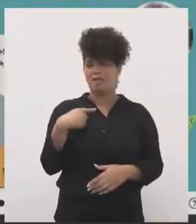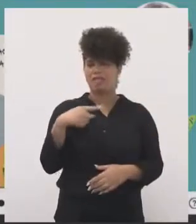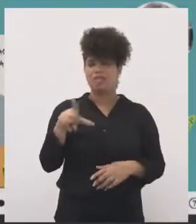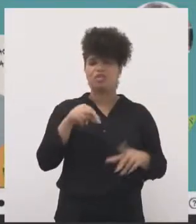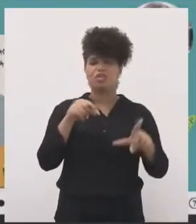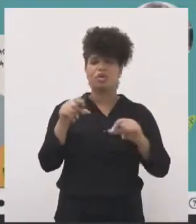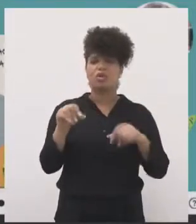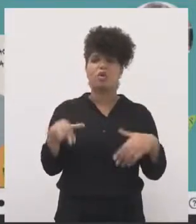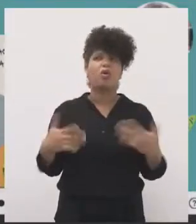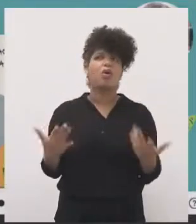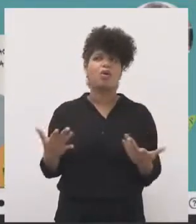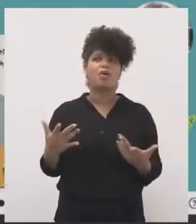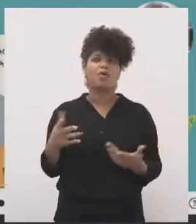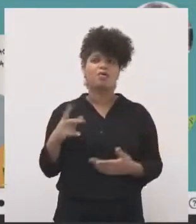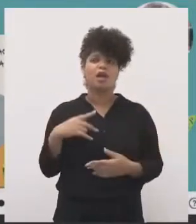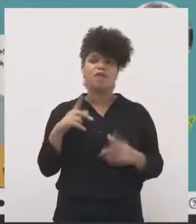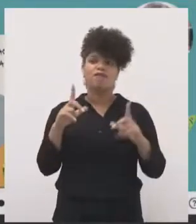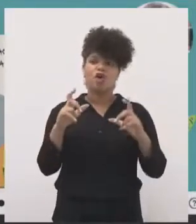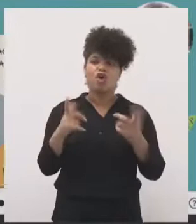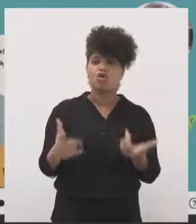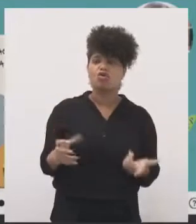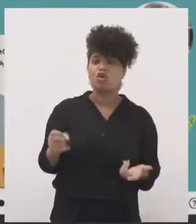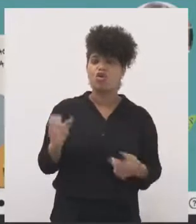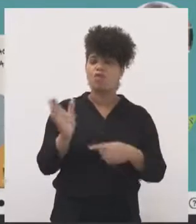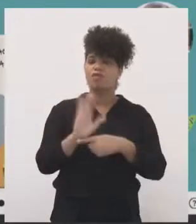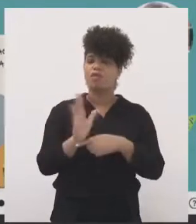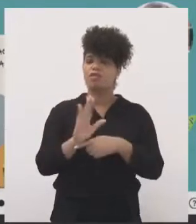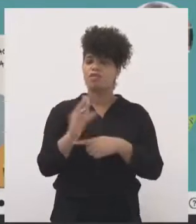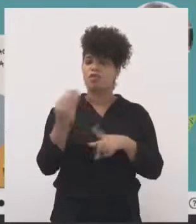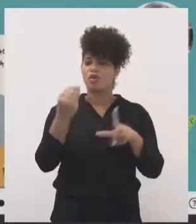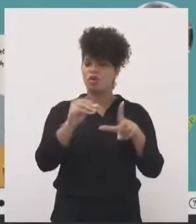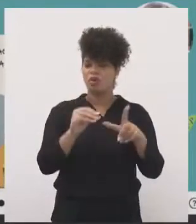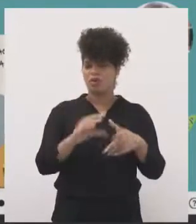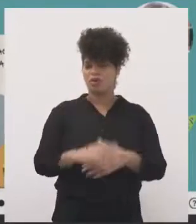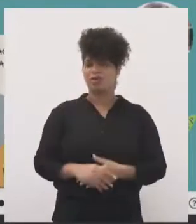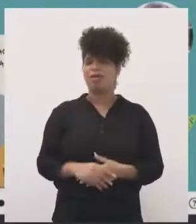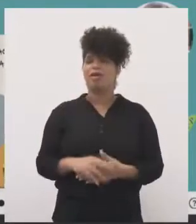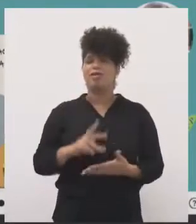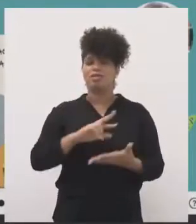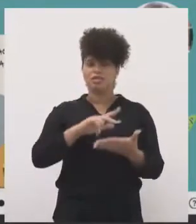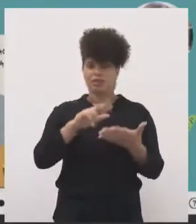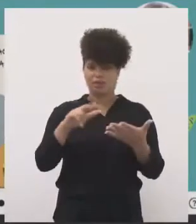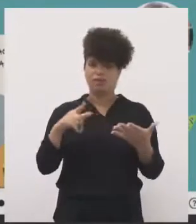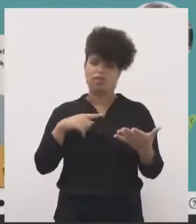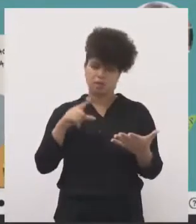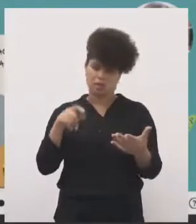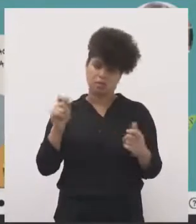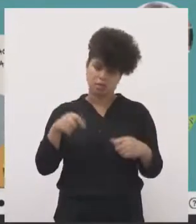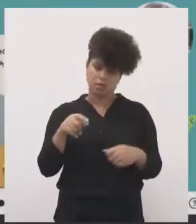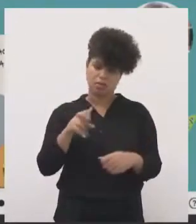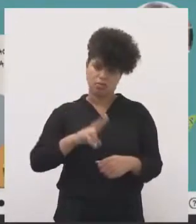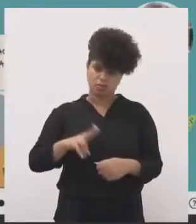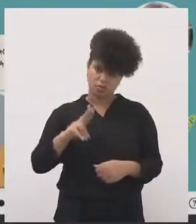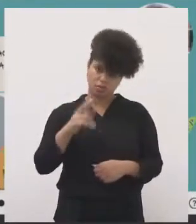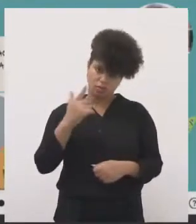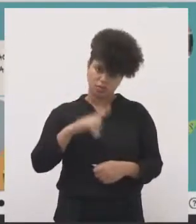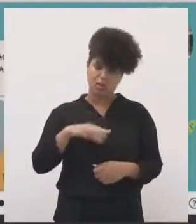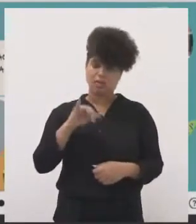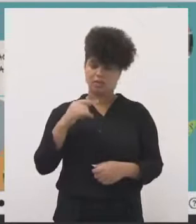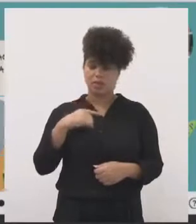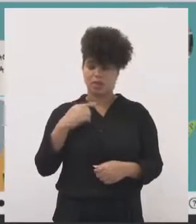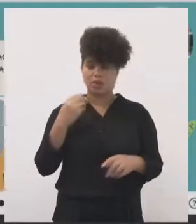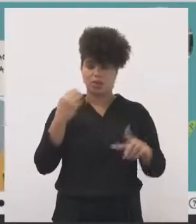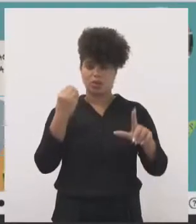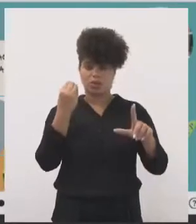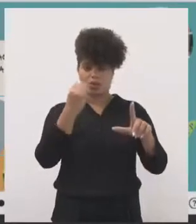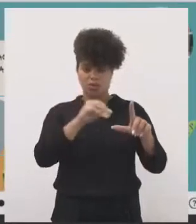um quadro para você colocar uma foto, um vídeo, algo dentro. Então, aqui no Canva tem mais ou menos essa mesma funcionalidade. Se eu inserir um